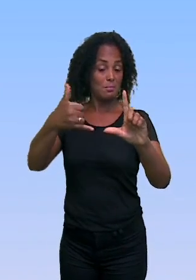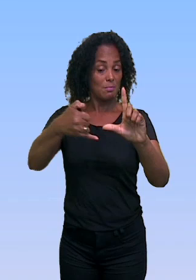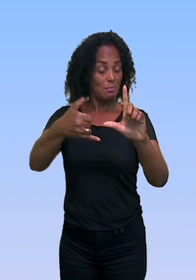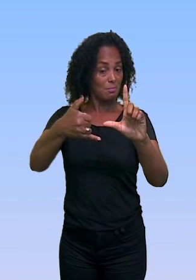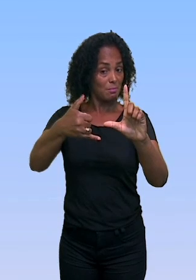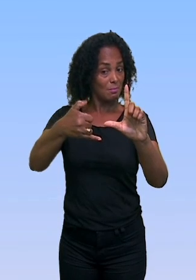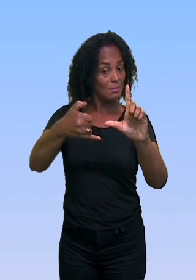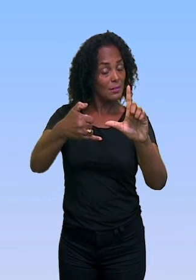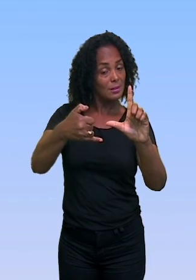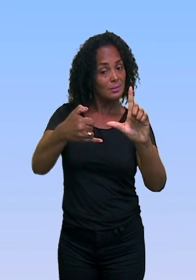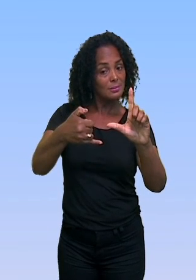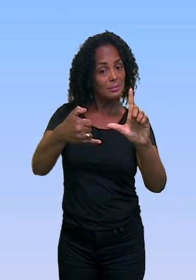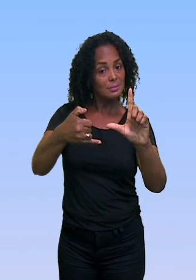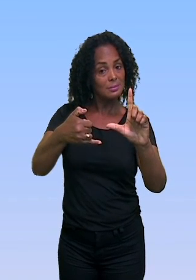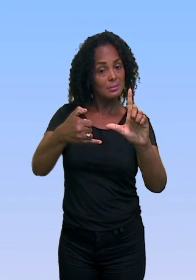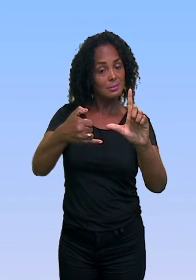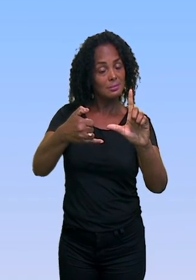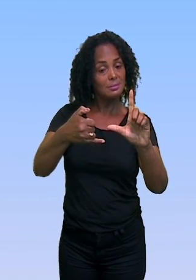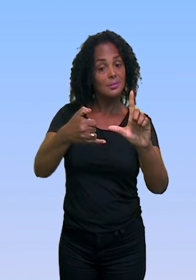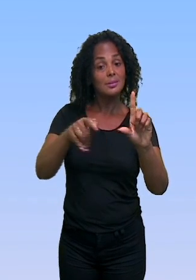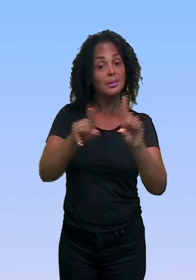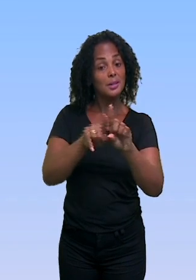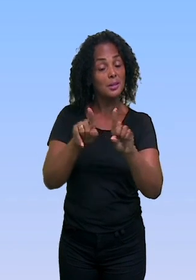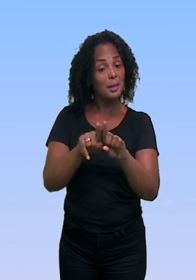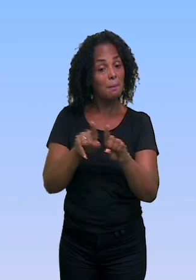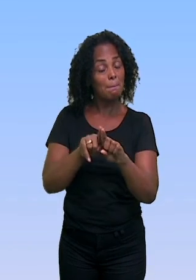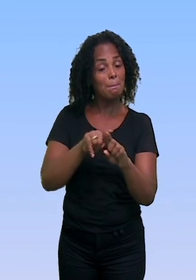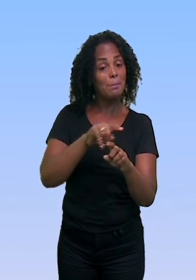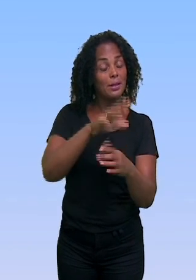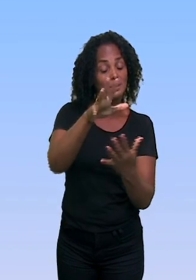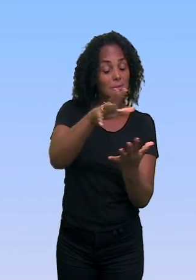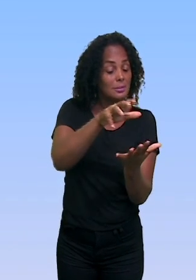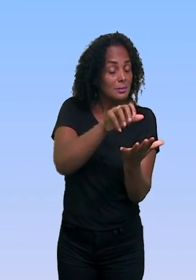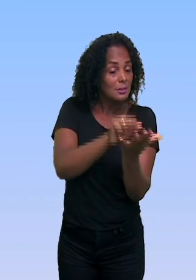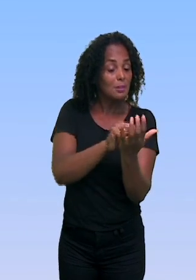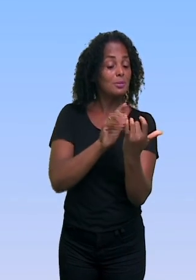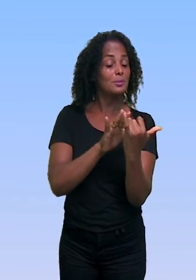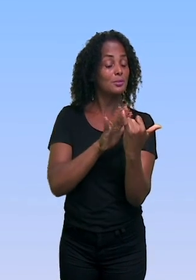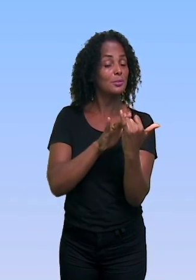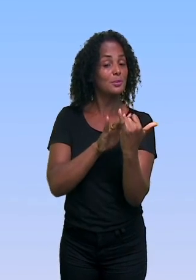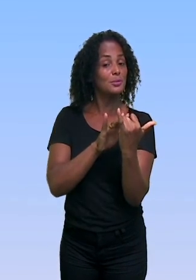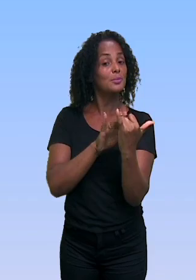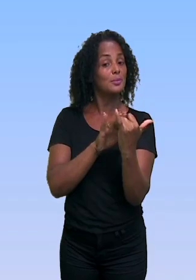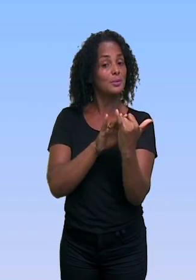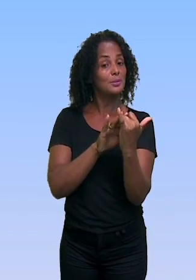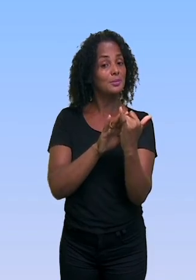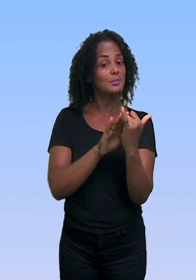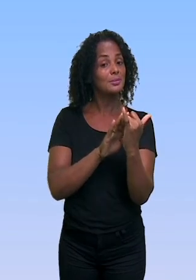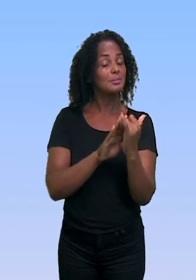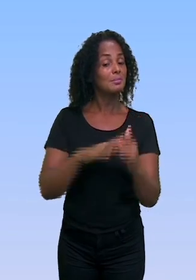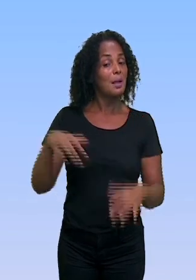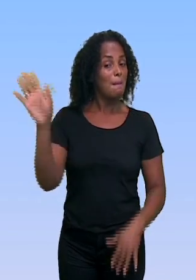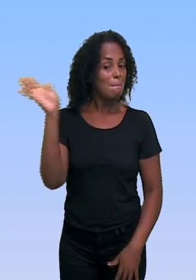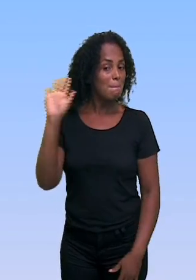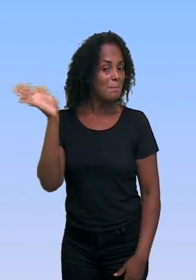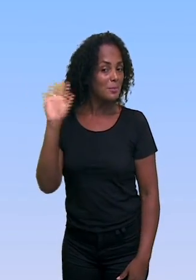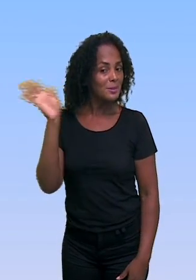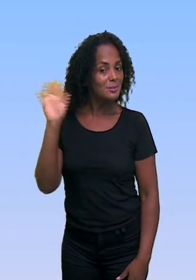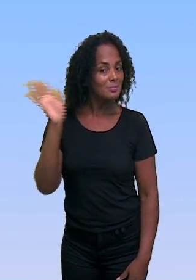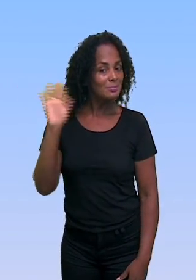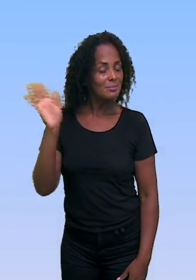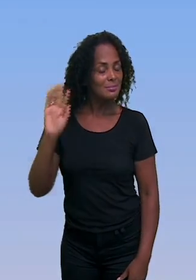na imagem que aparece no canto da tela e se inscreva em nosso canal do YouTube smed GV bye